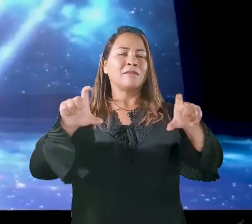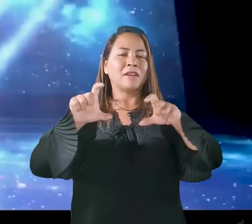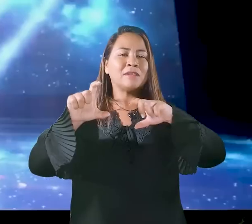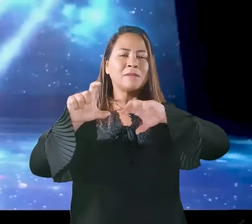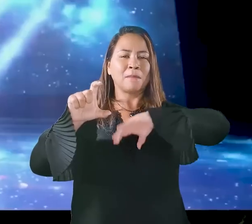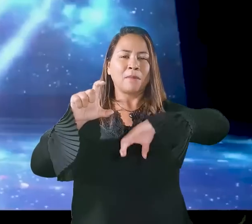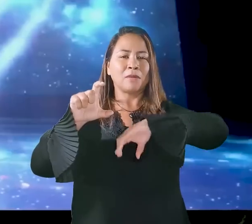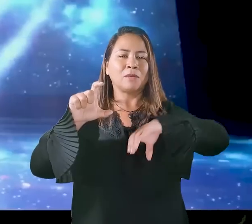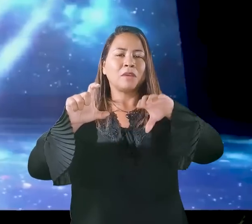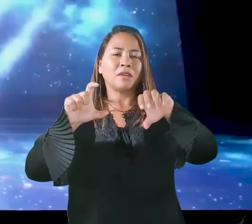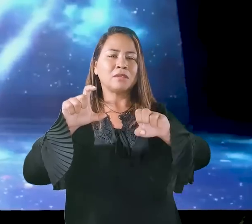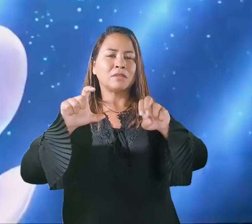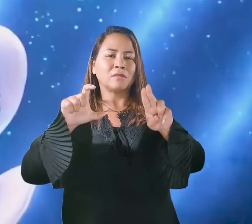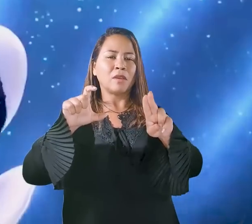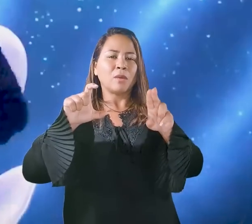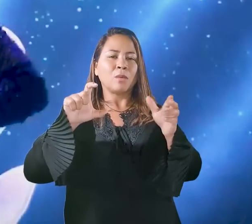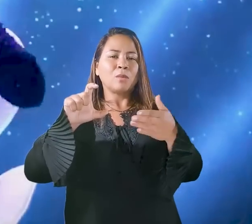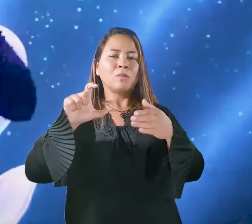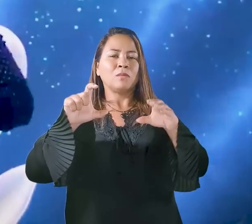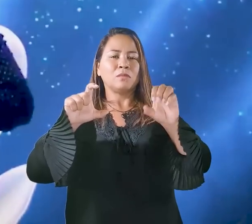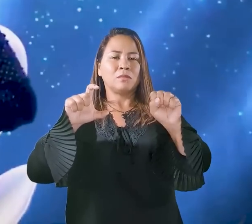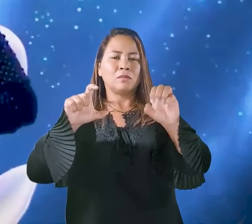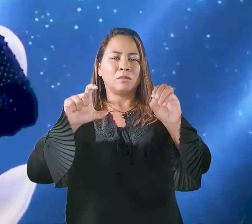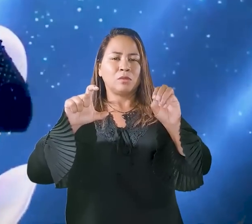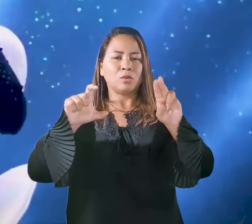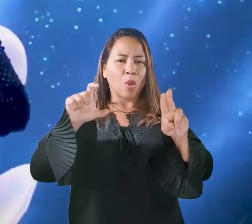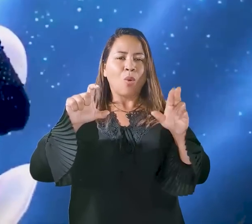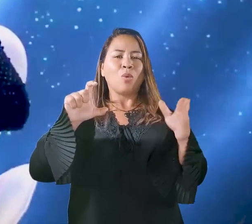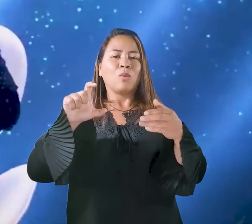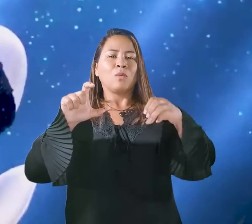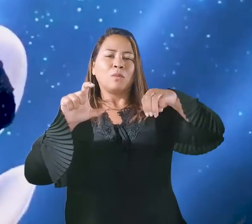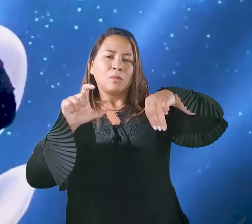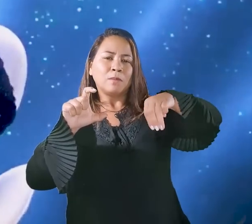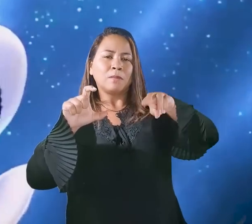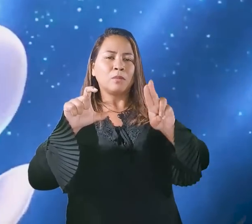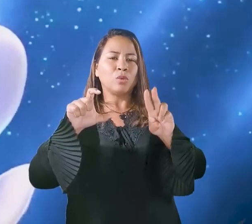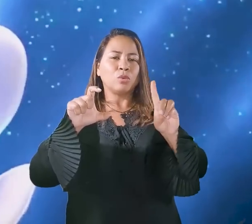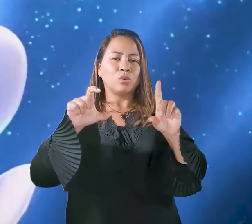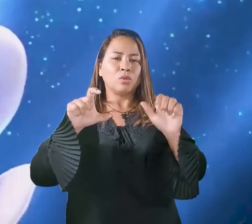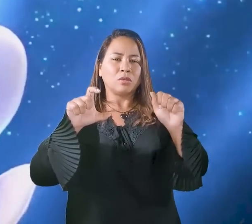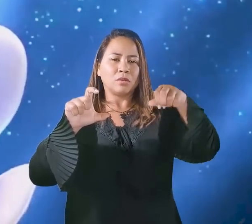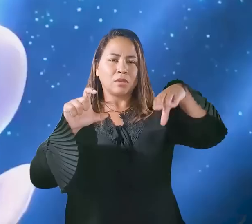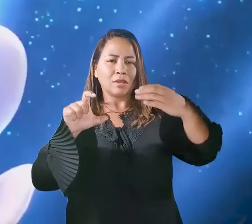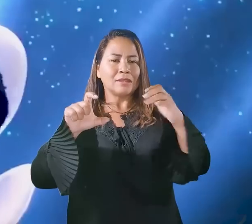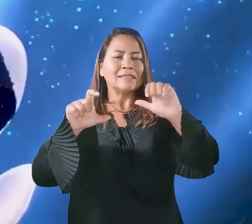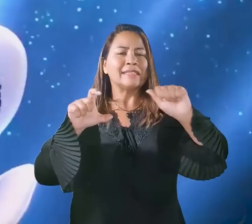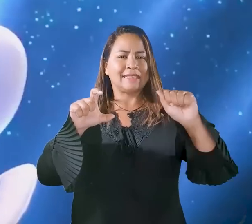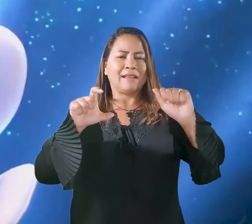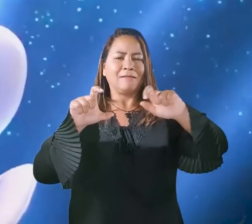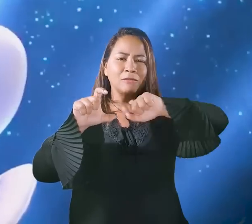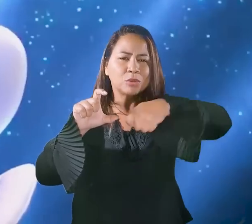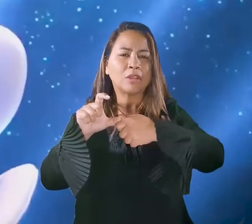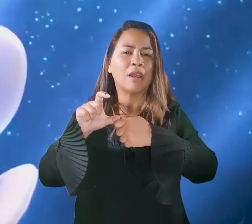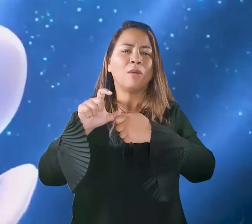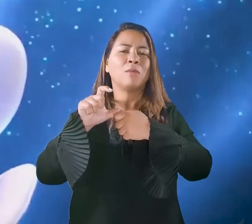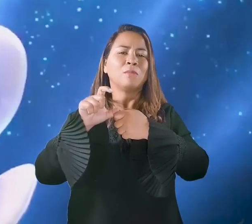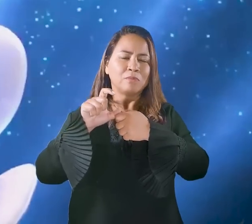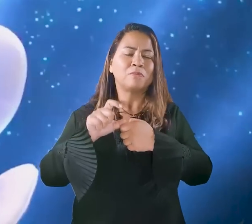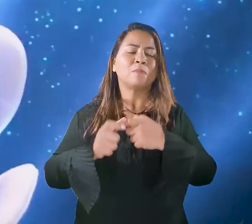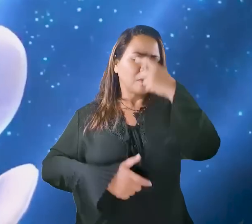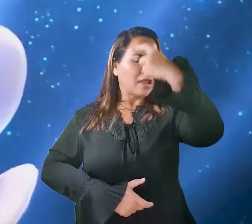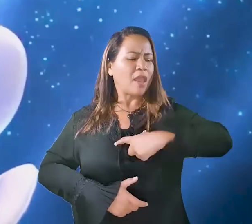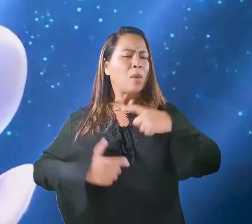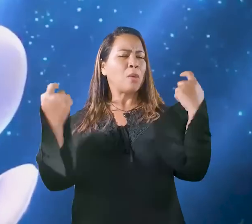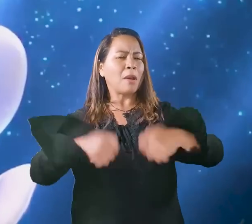diz eu sou a mudança, você decreta para o universo inteiro te ouvir. Eu posso mudar. Eu